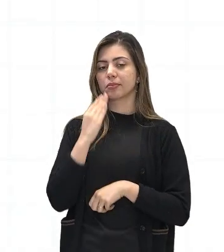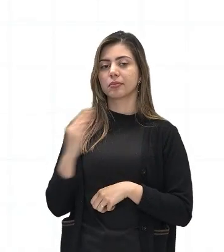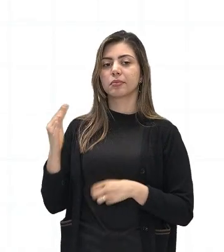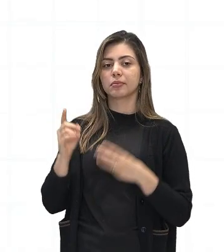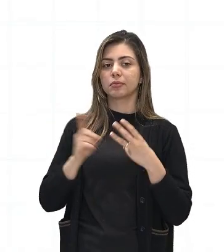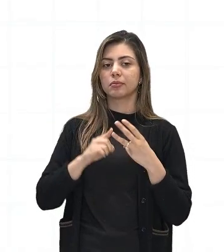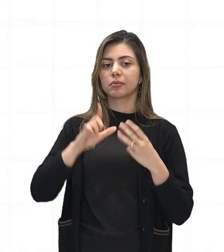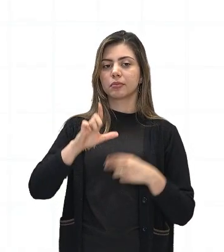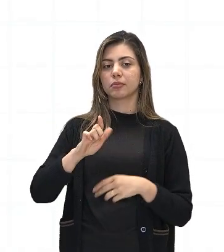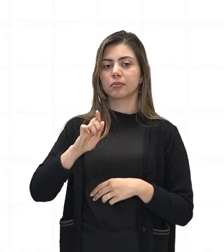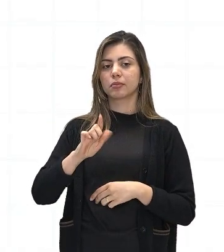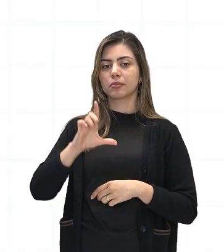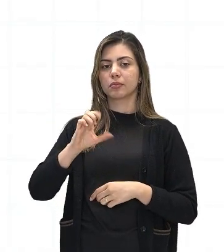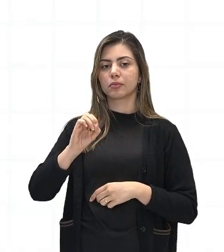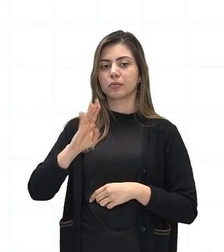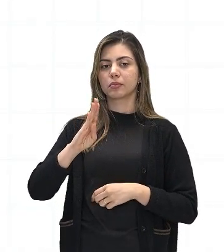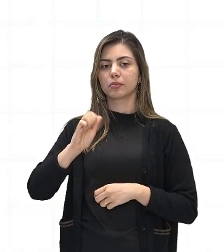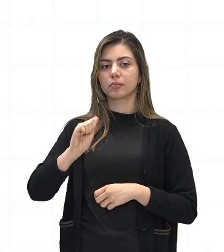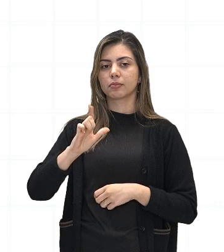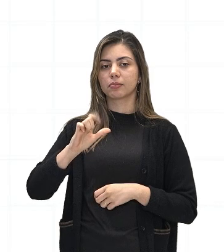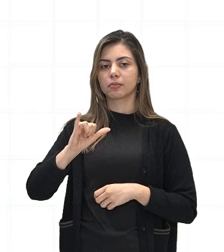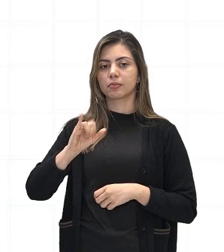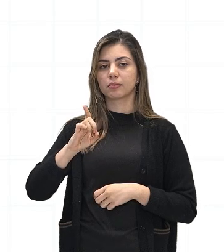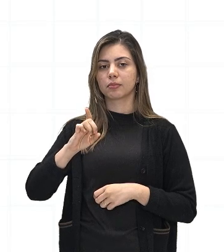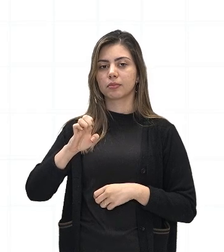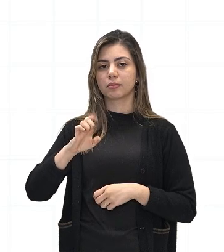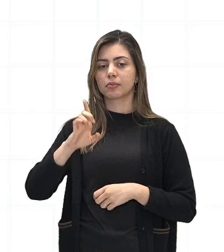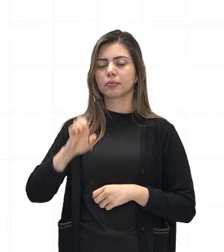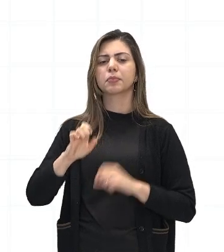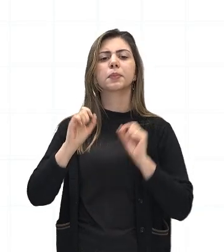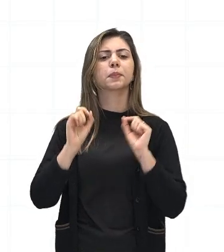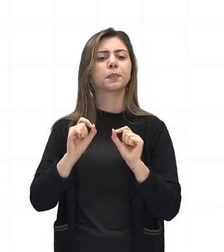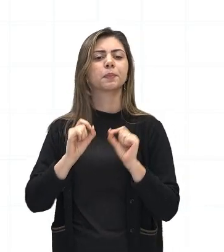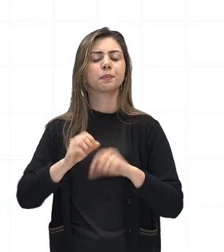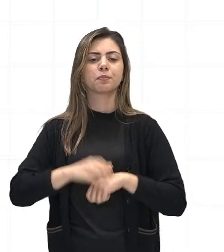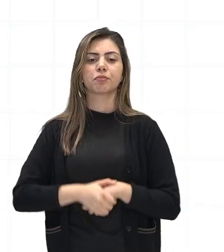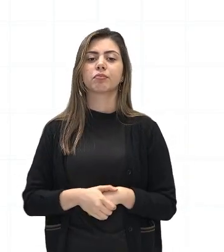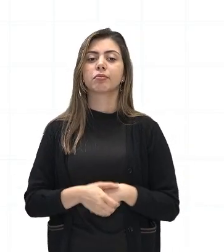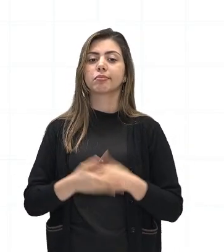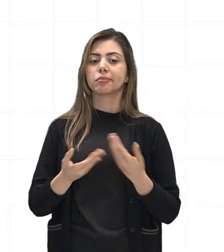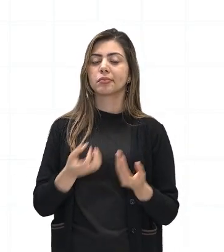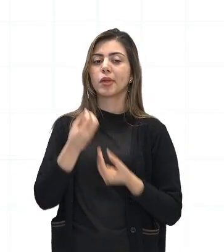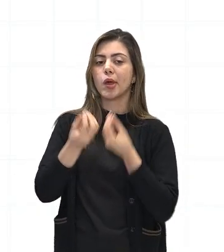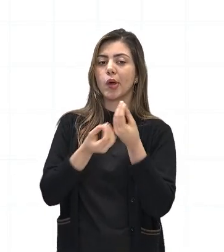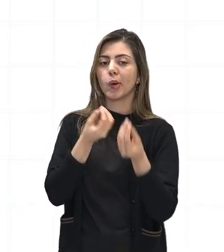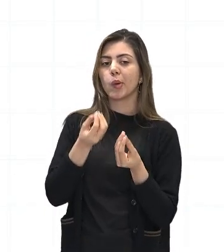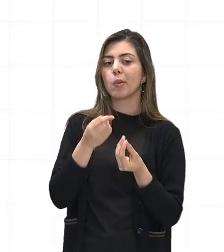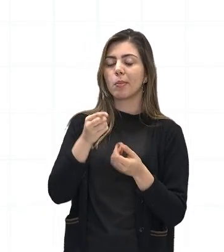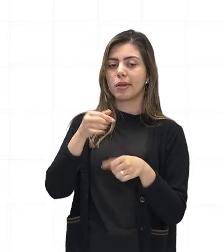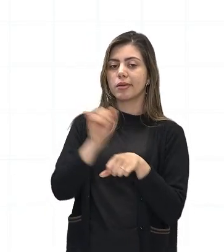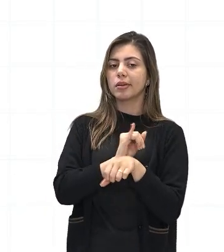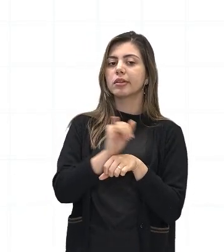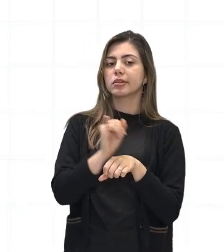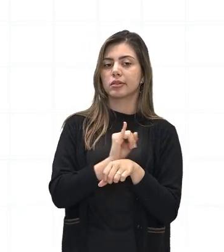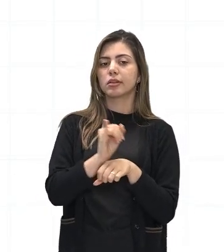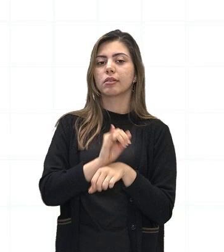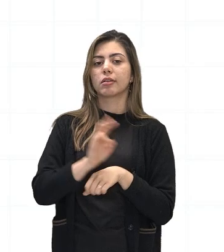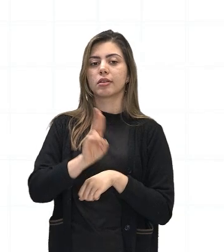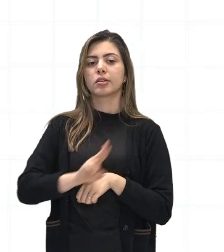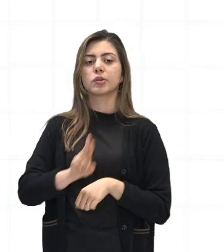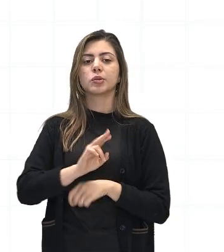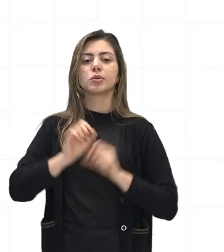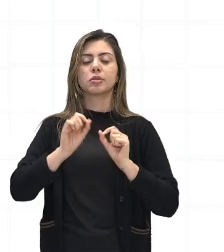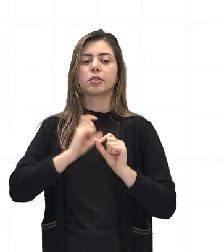vão ver aí na cartela. A globalidade, ela significa a abordagem feita na RPG que tem